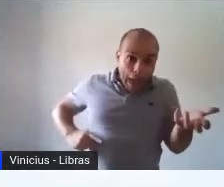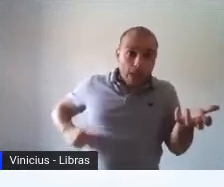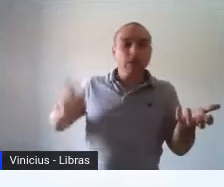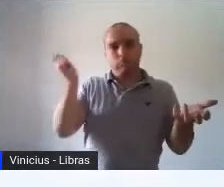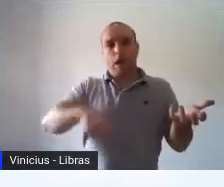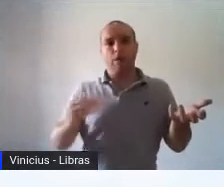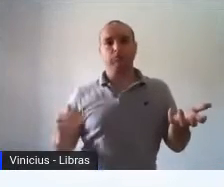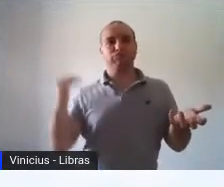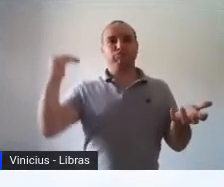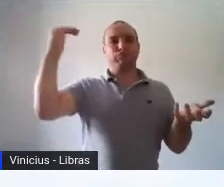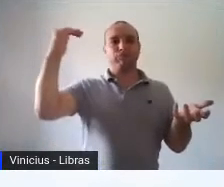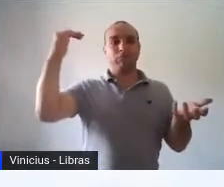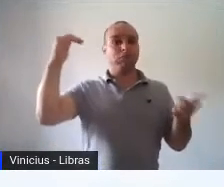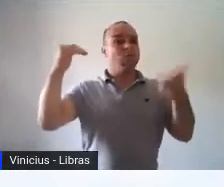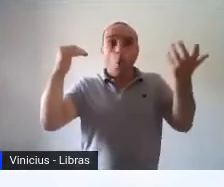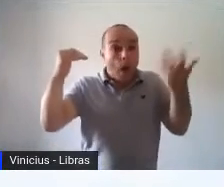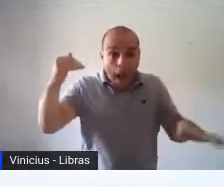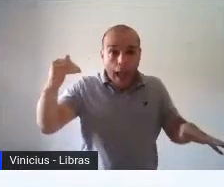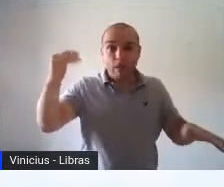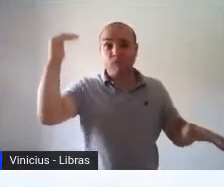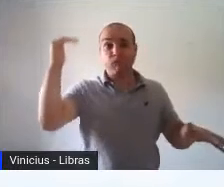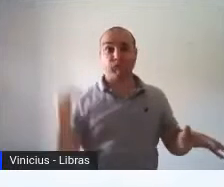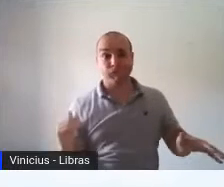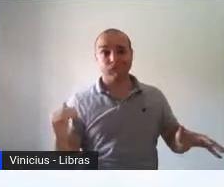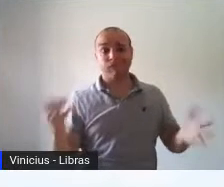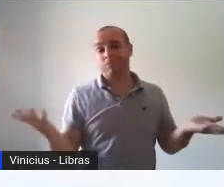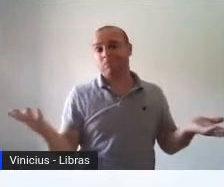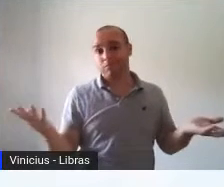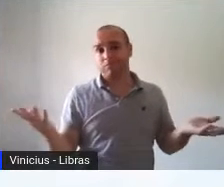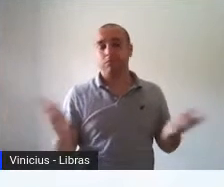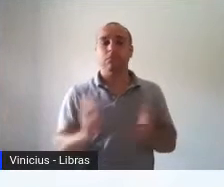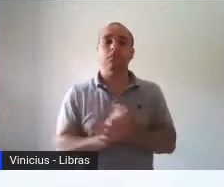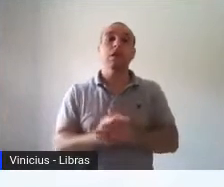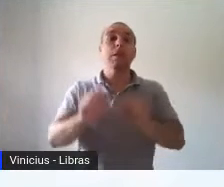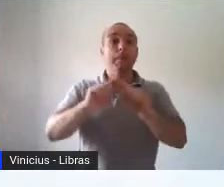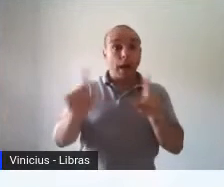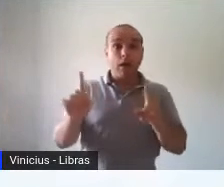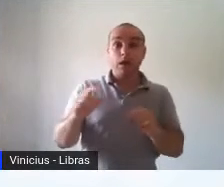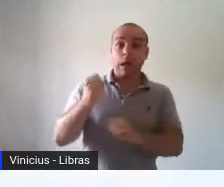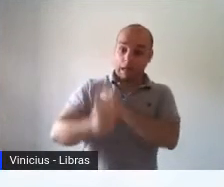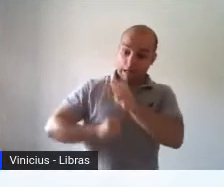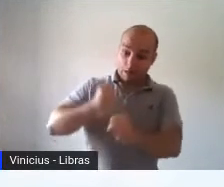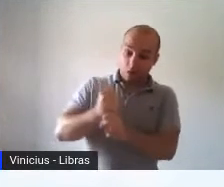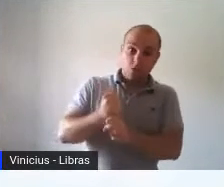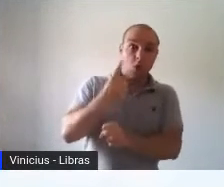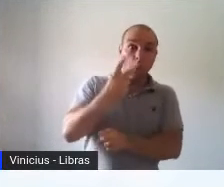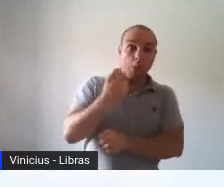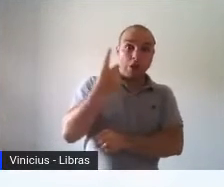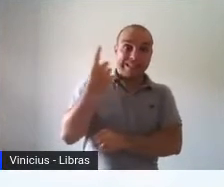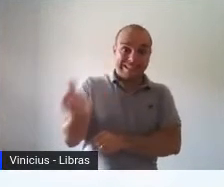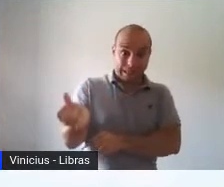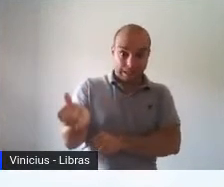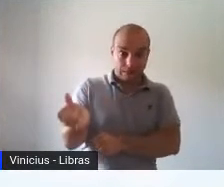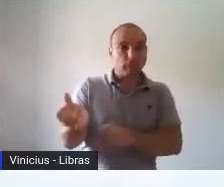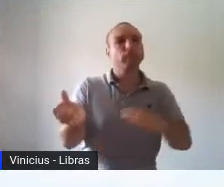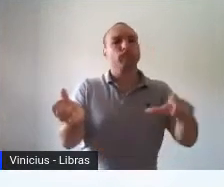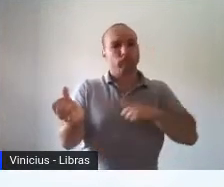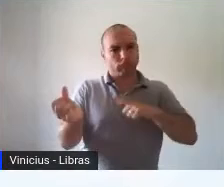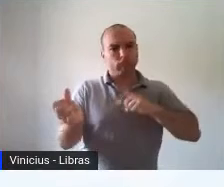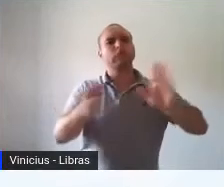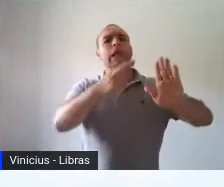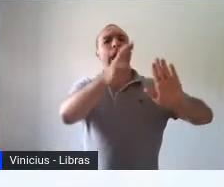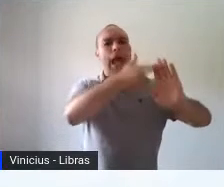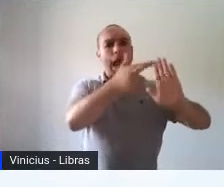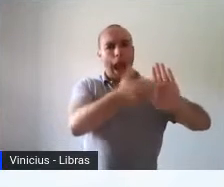de um acordo que foi feito das centrais sindicais com o governo federal, vocês definiu uma regra, né? Que é aquilo que eu já